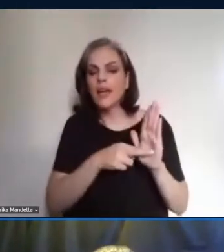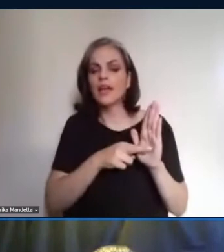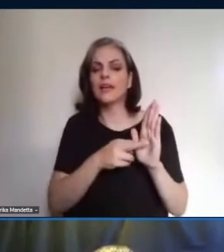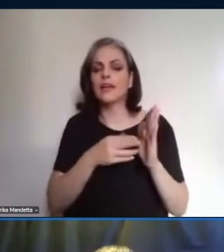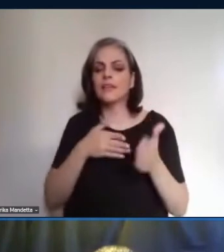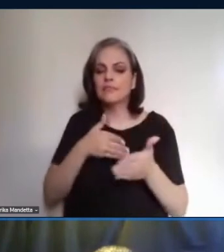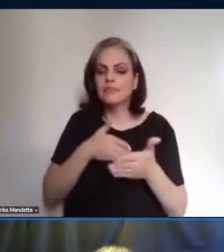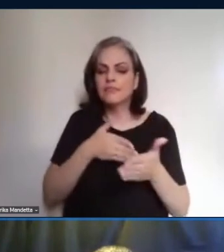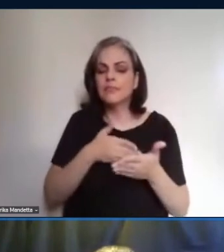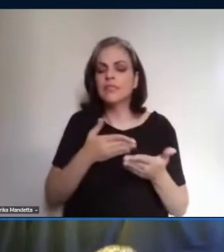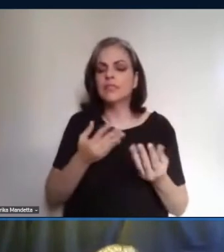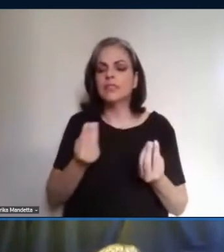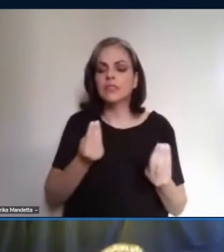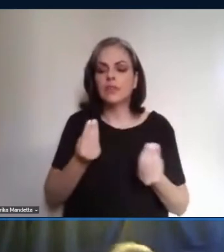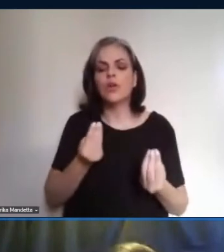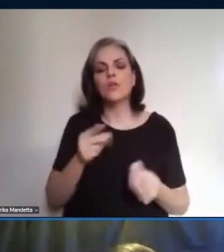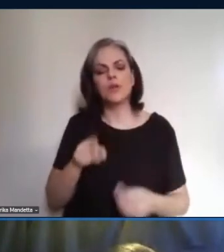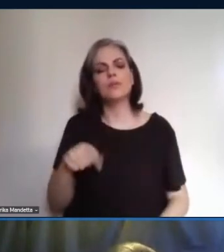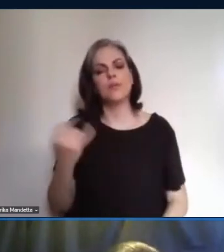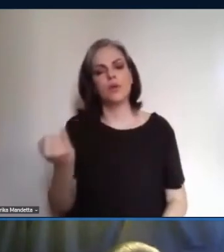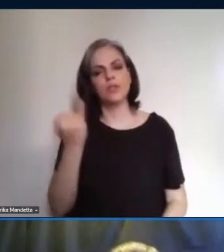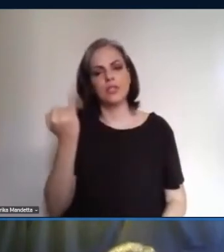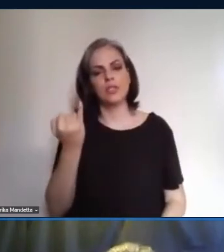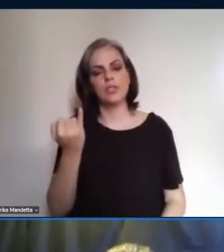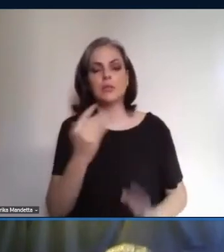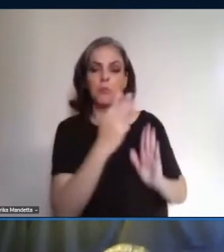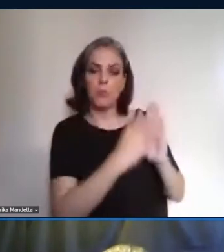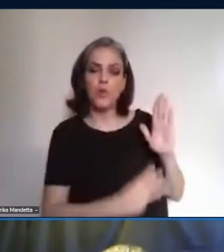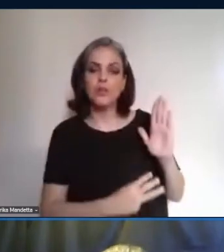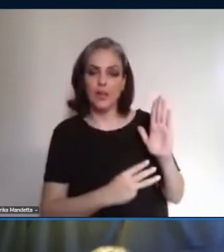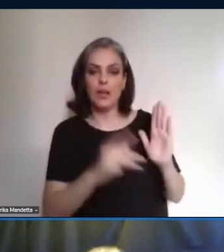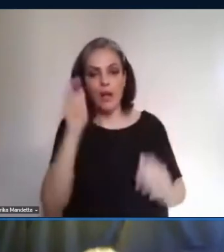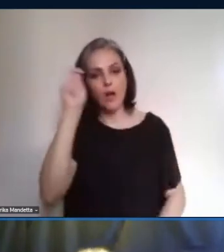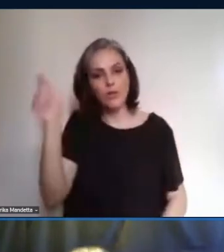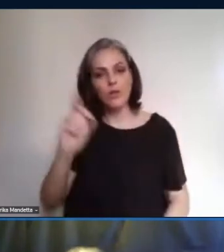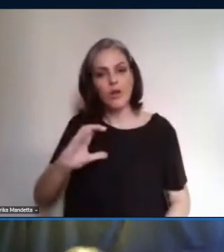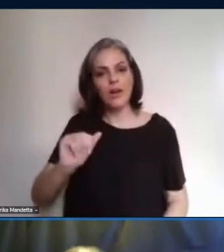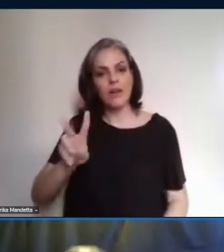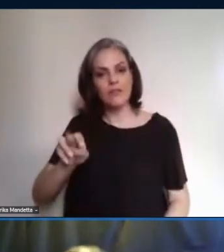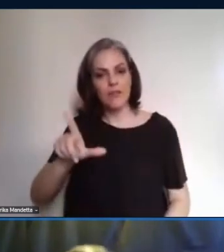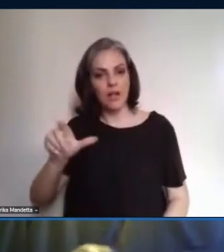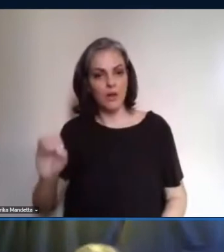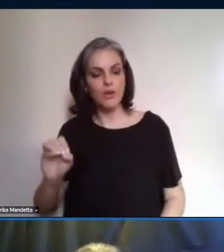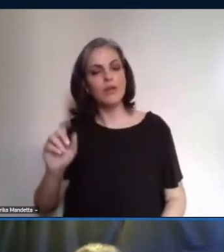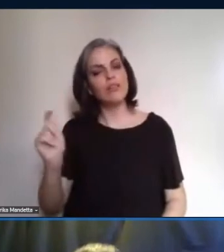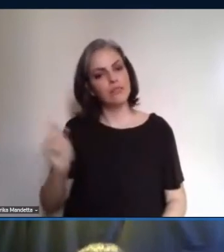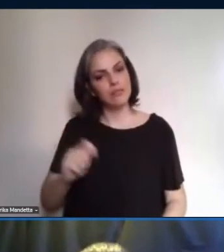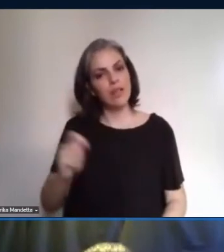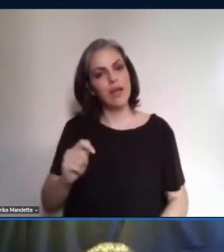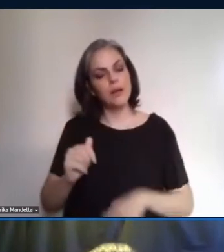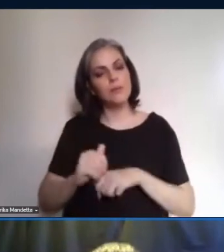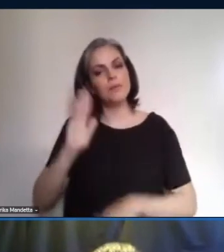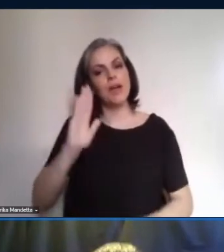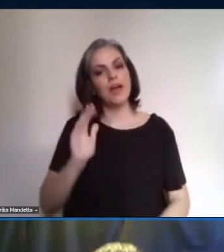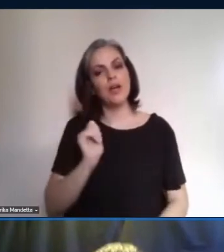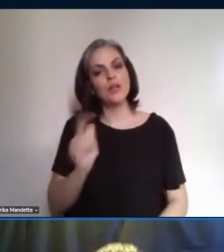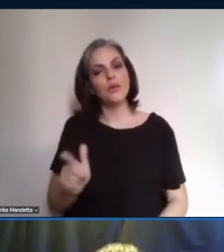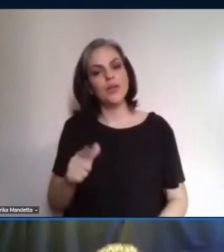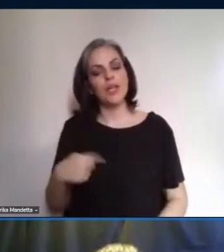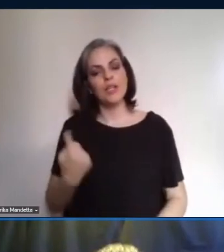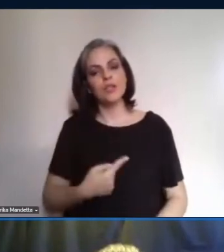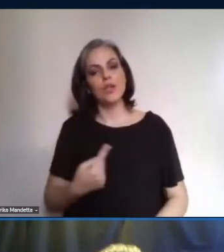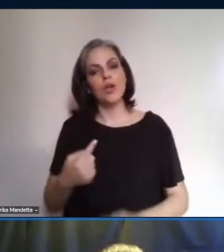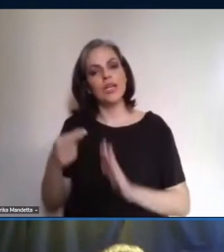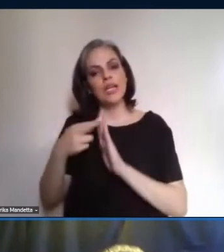eu acredito que com o quadro da Cavalo você vai conseguir desenhar mais do que os requisitos de competência que nós temos